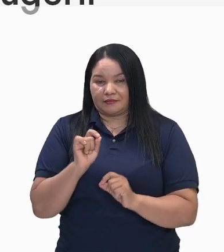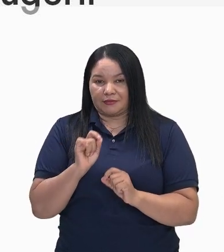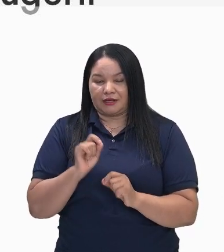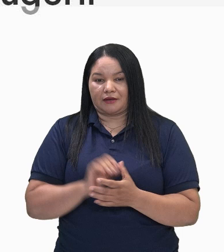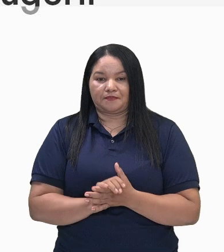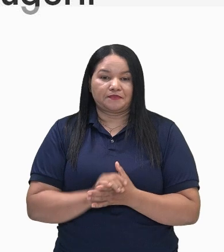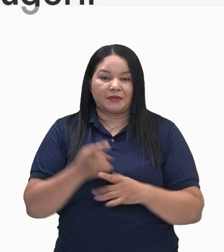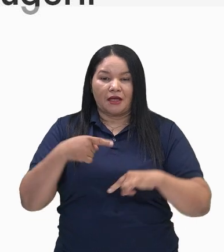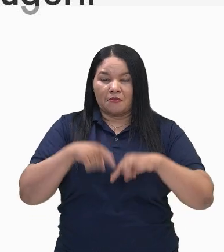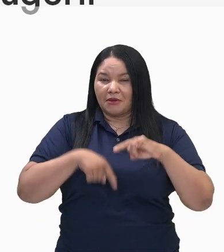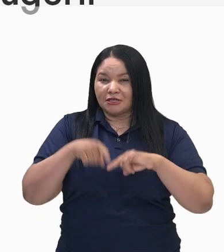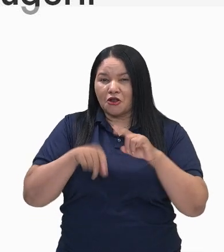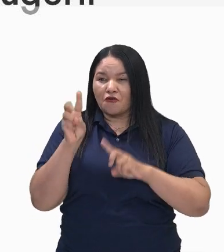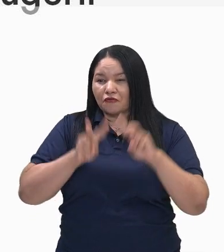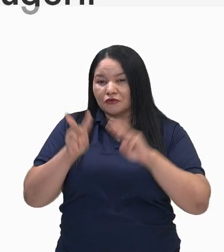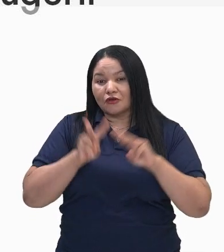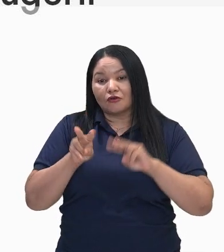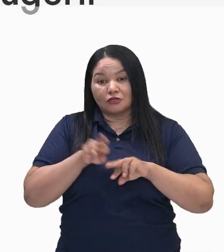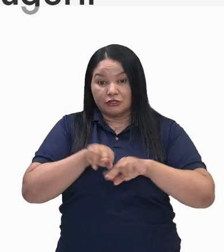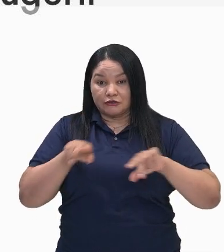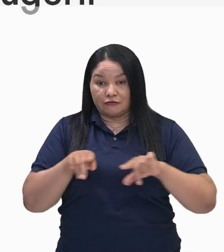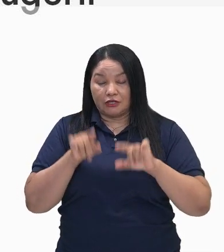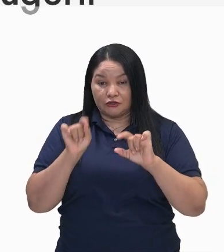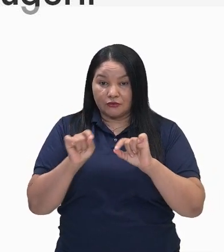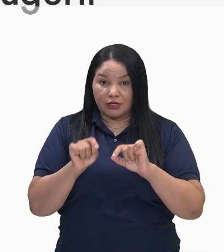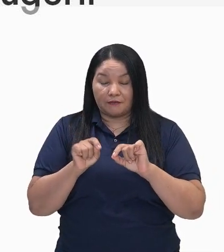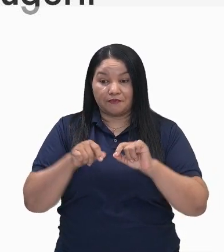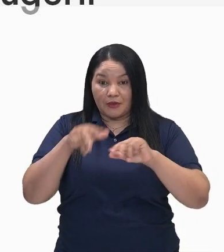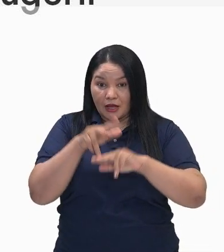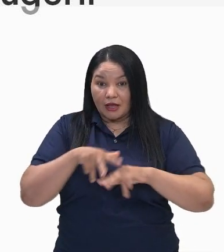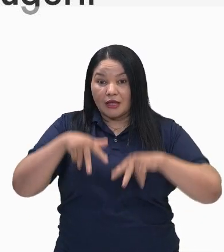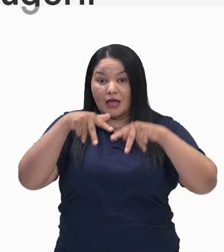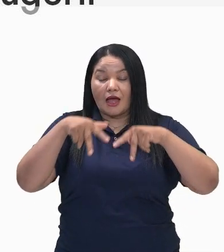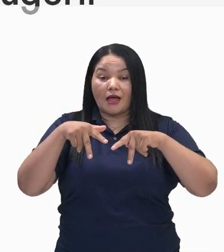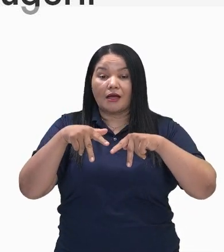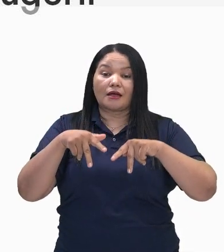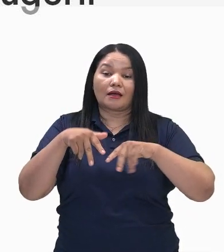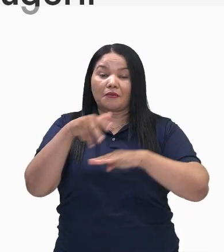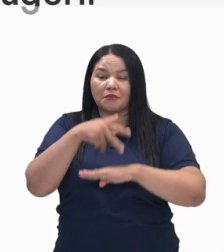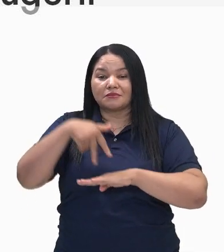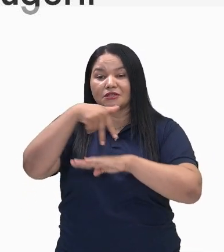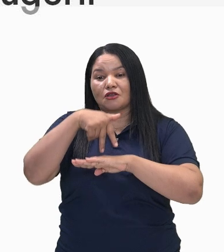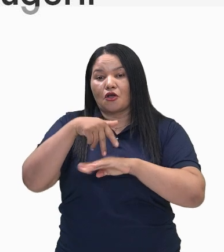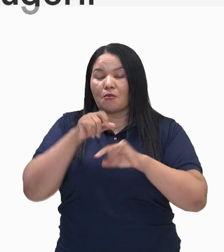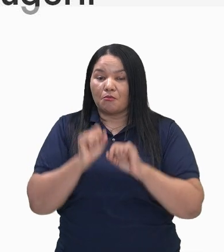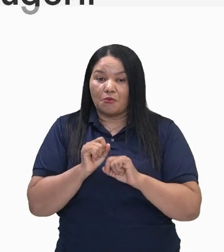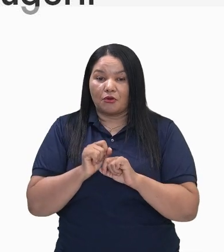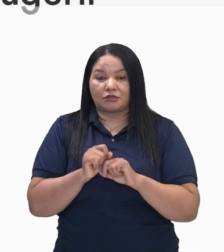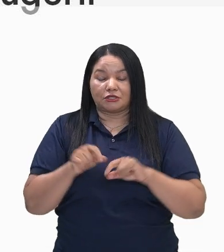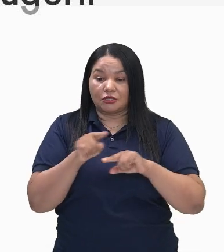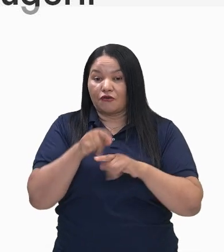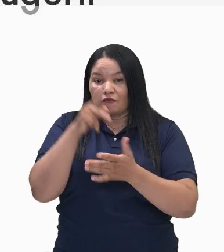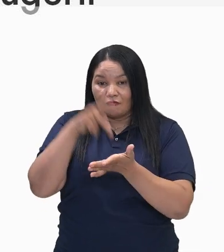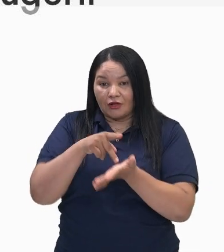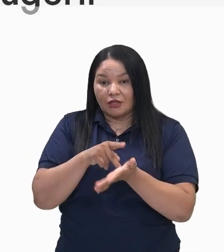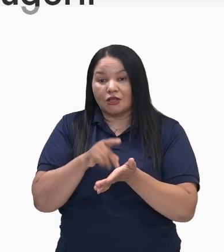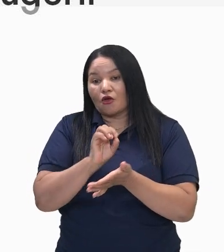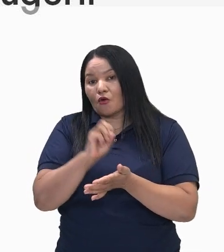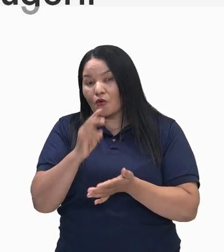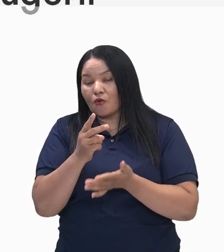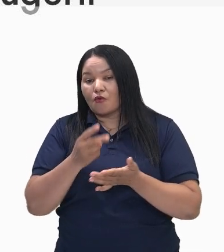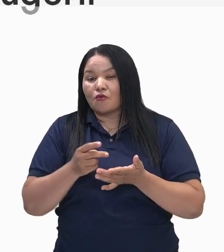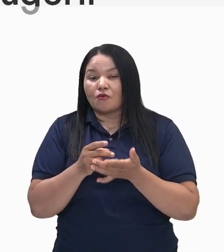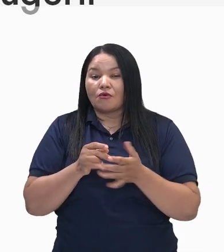de elementos visuais que compõem o espaço onde a cena acontece. Ele pode ser realista ou abstrato, minimalista